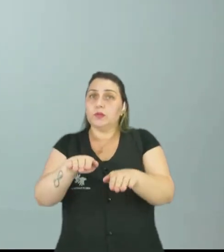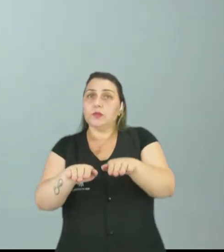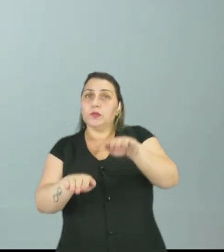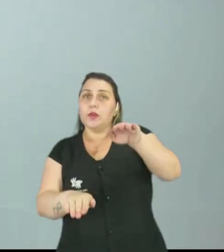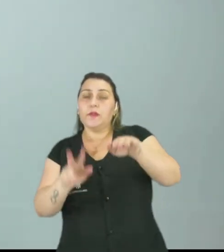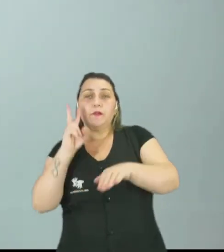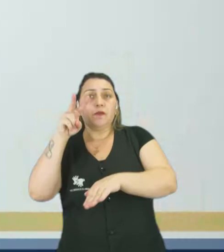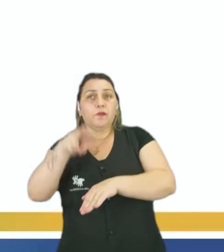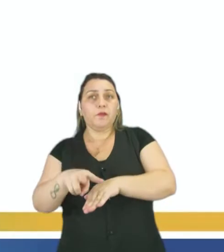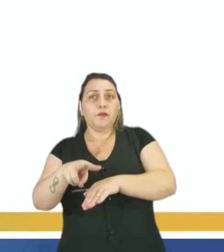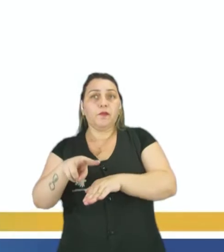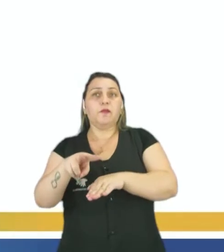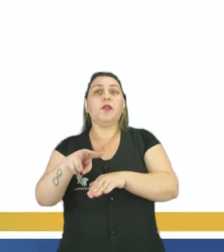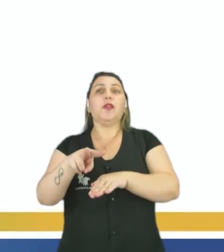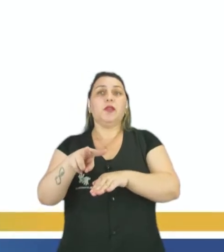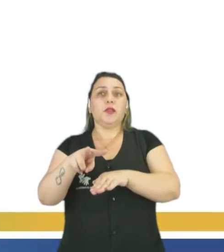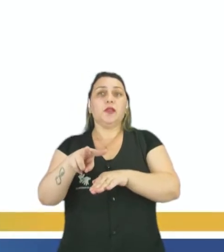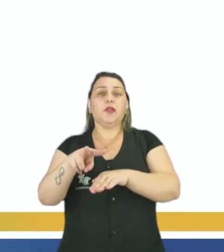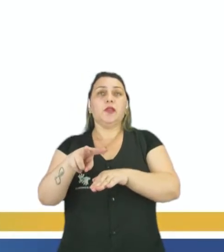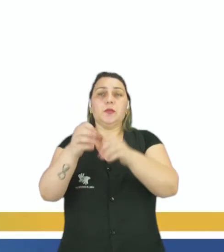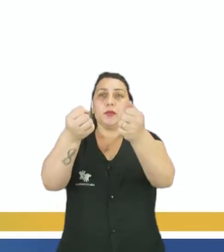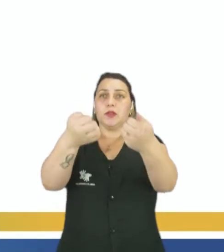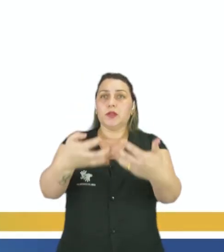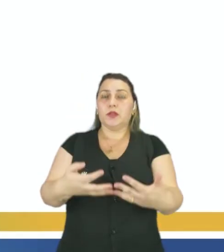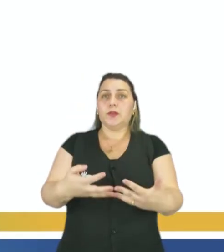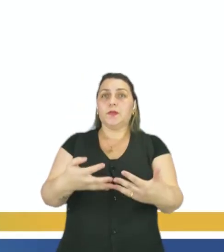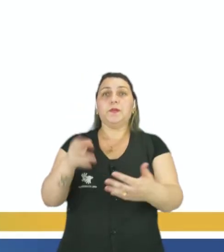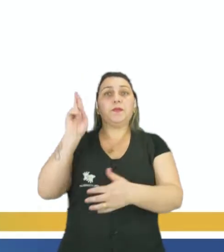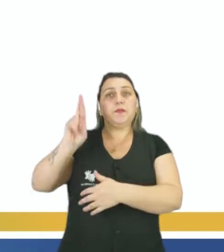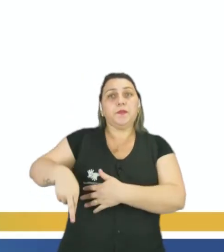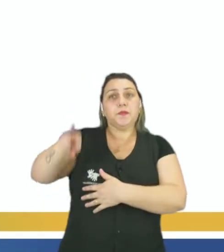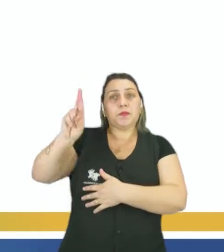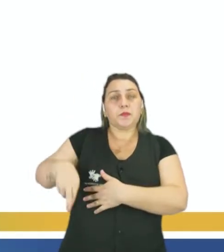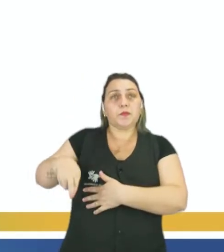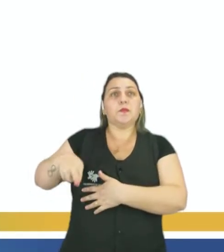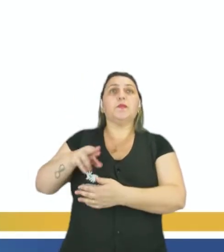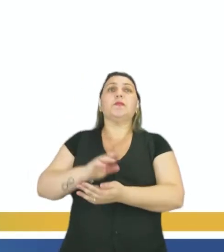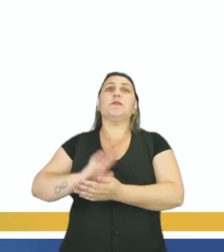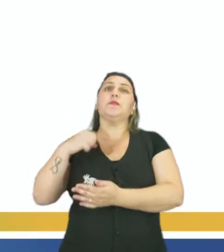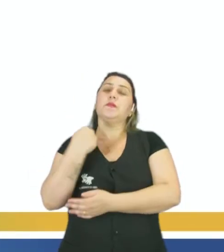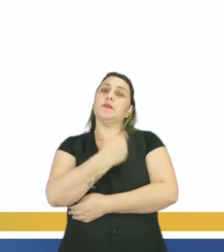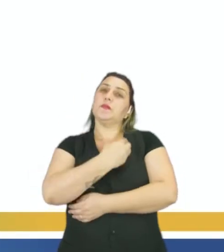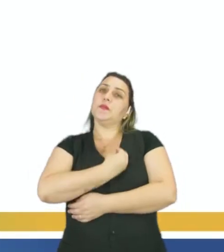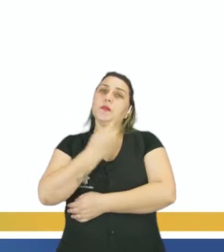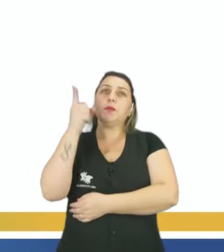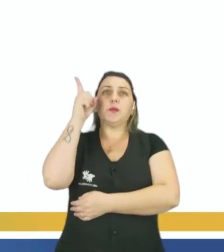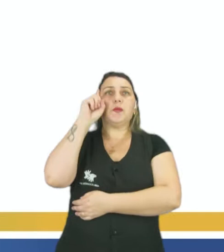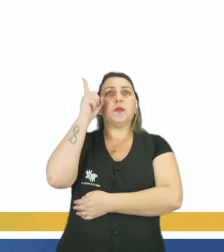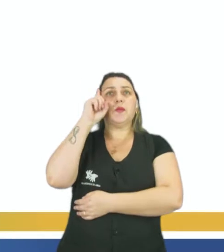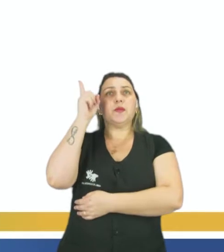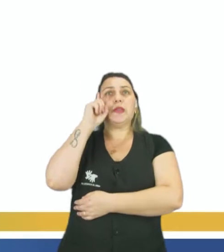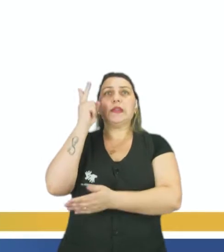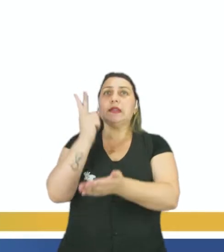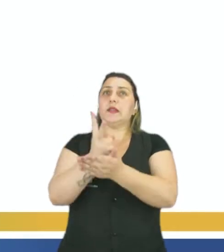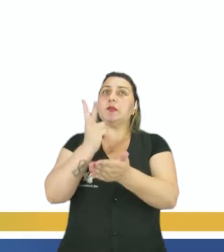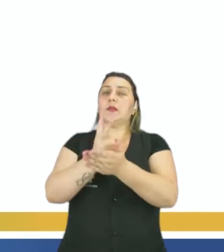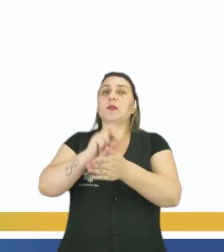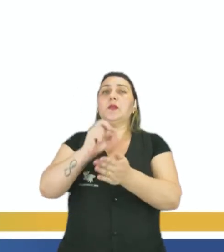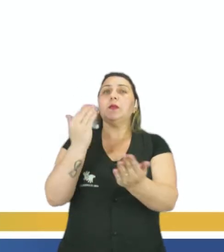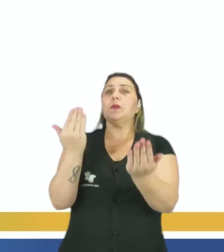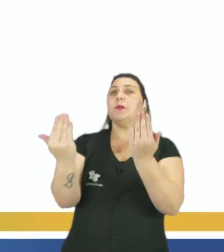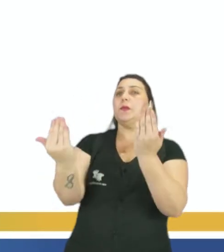comigo aí o material, tudo bem? A razão, em nossa vida diária, estamos sempre